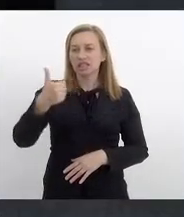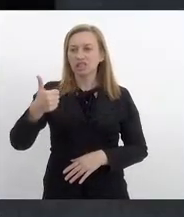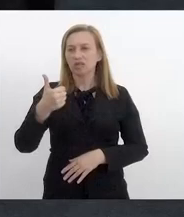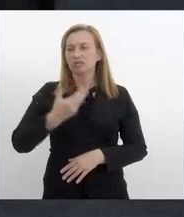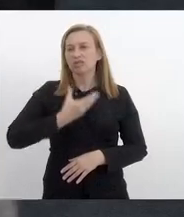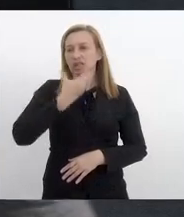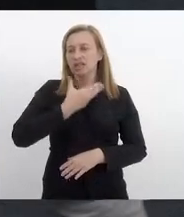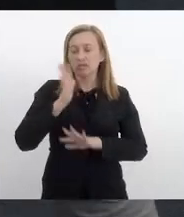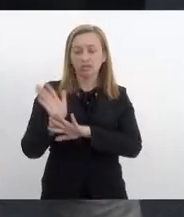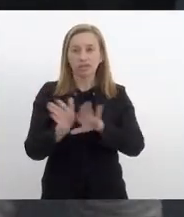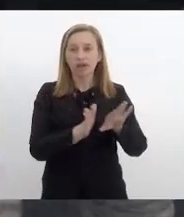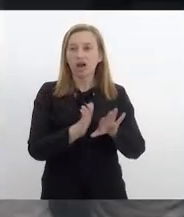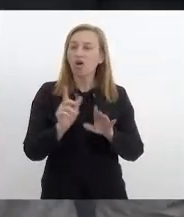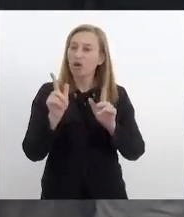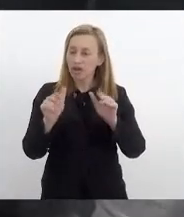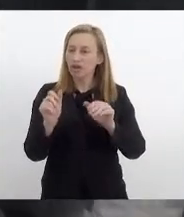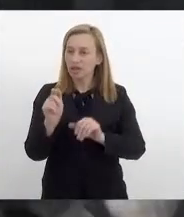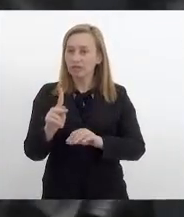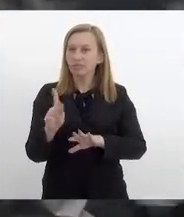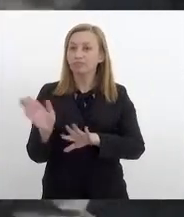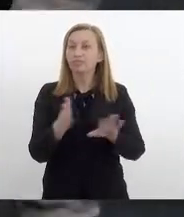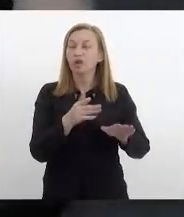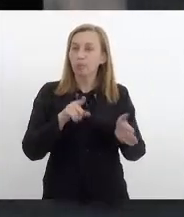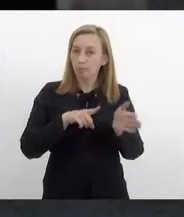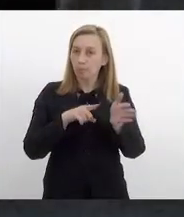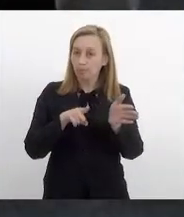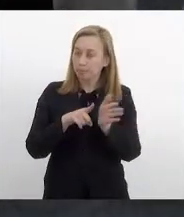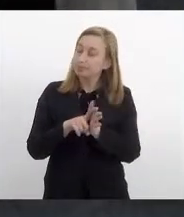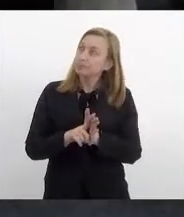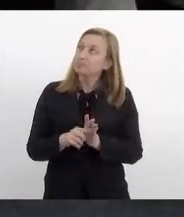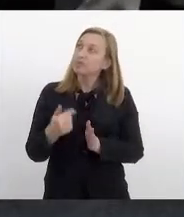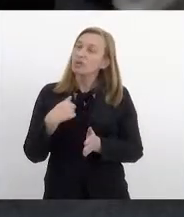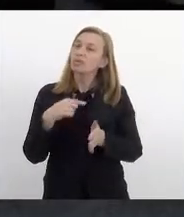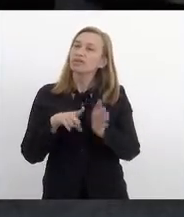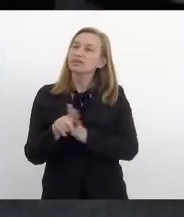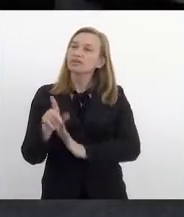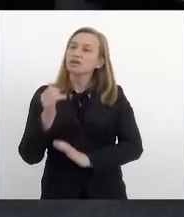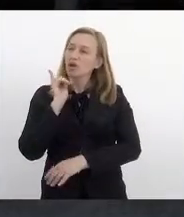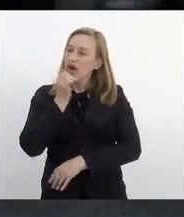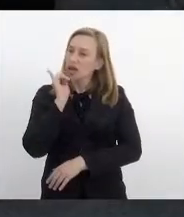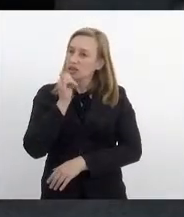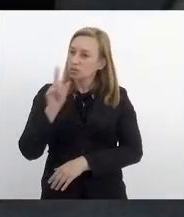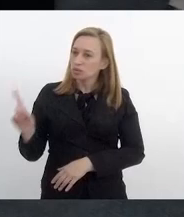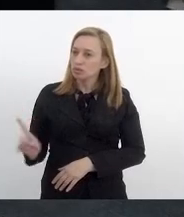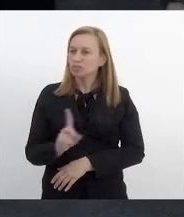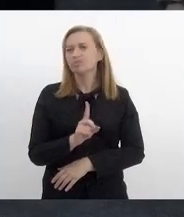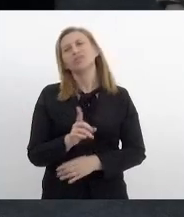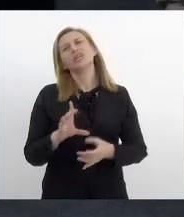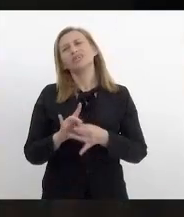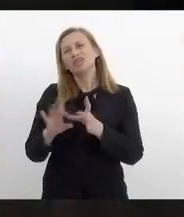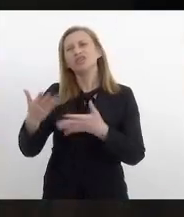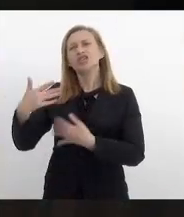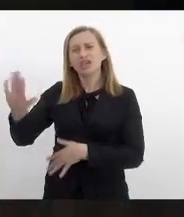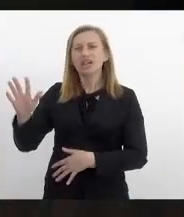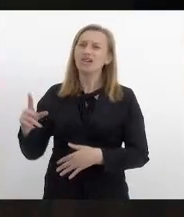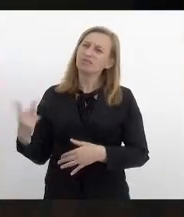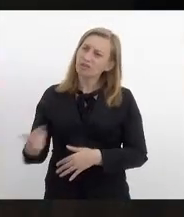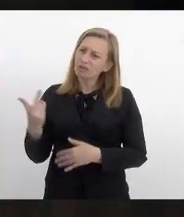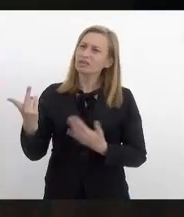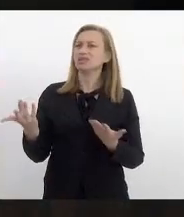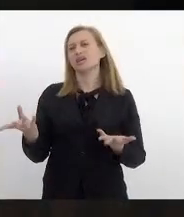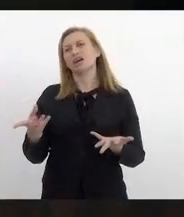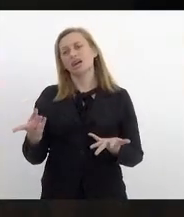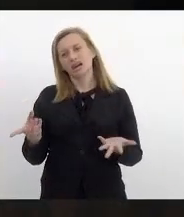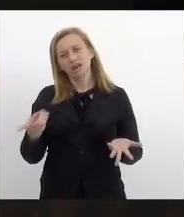está no mesmo. Aí eu me pergunto o seguinte. Aí vem um relator... Mas deixa ele, Luiz. Vamos valorizar o parlamento, o